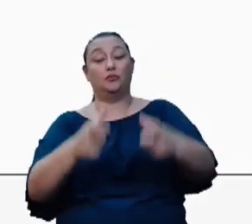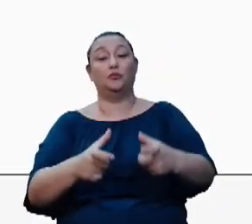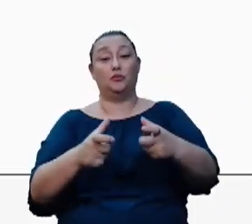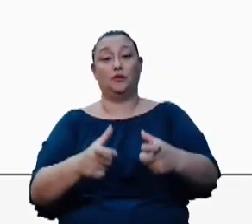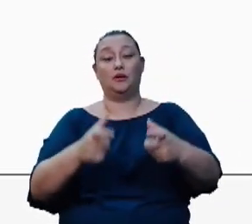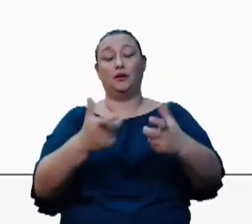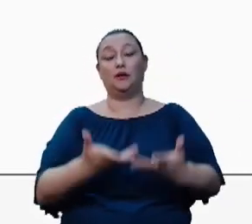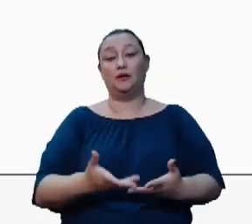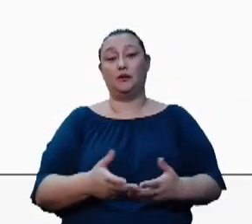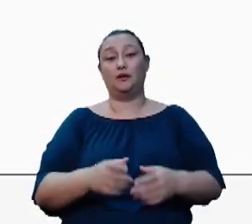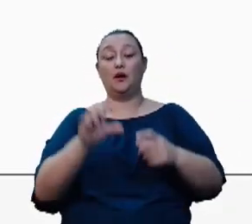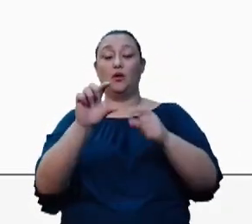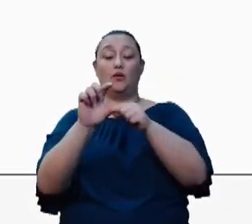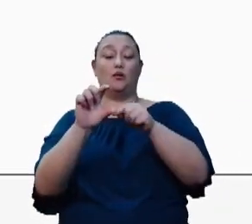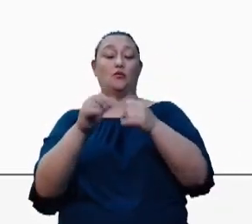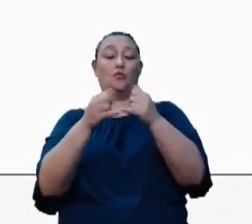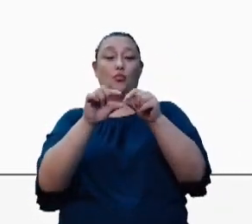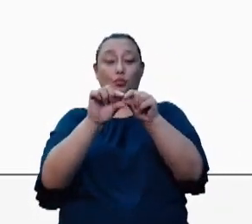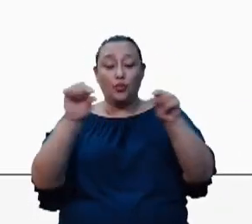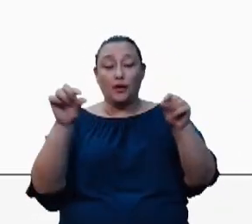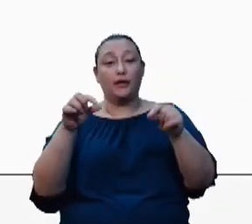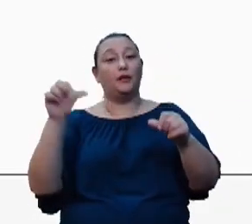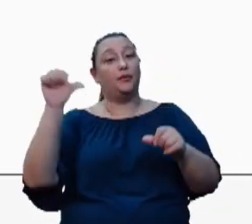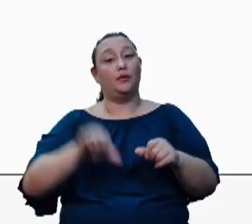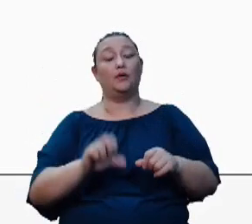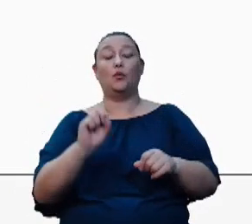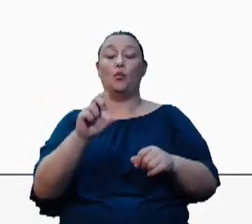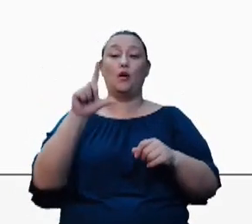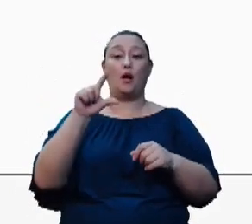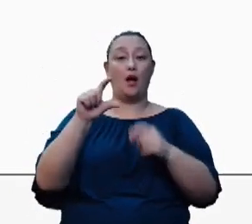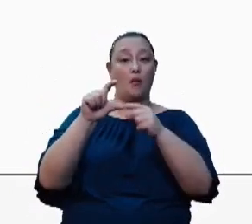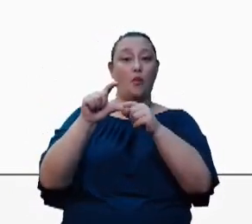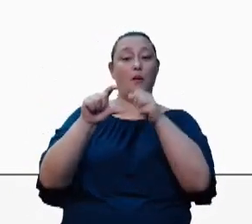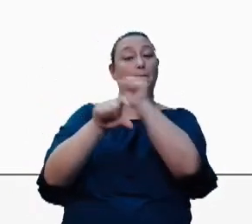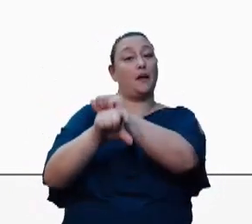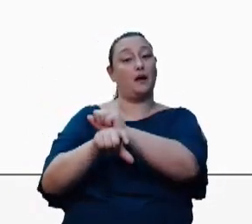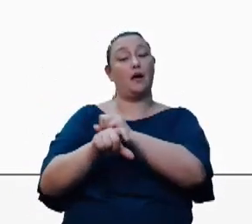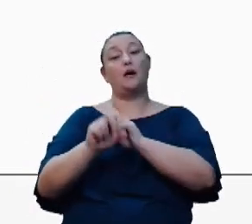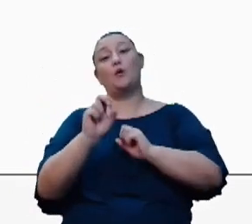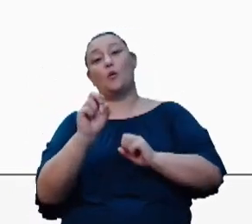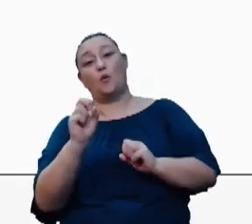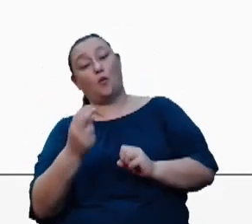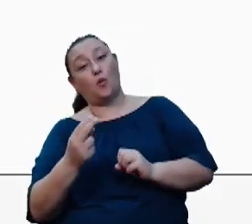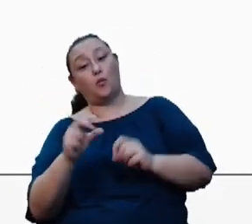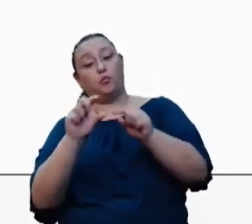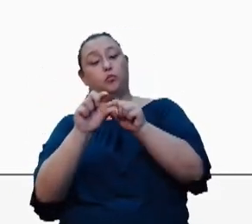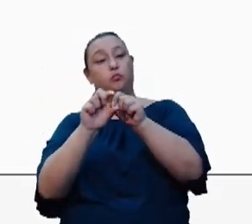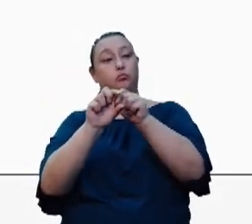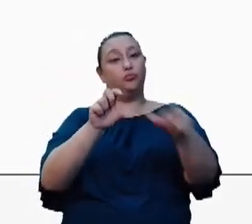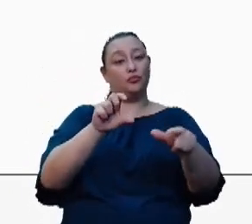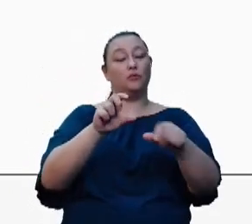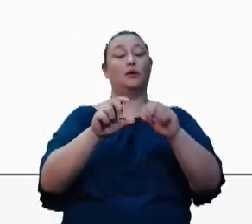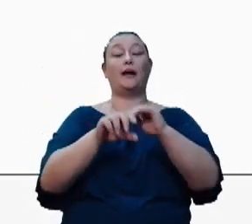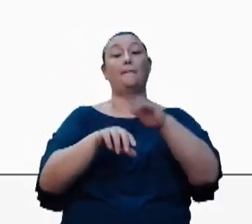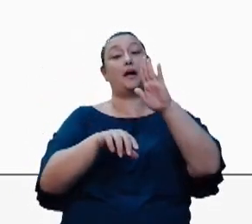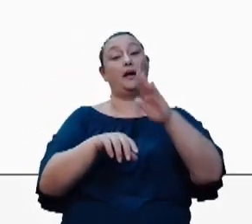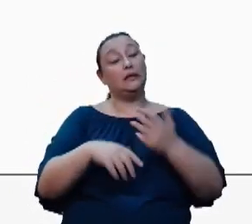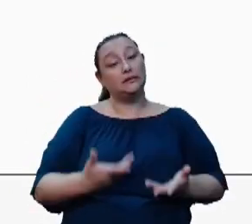mau funcionamento do catéter, parada da bomba, pode ter também uma sobredose do baclofeno